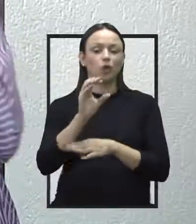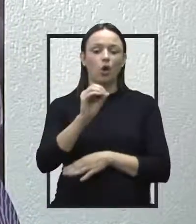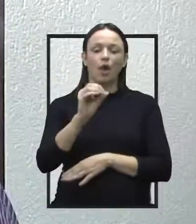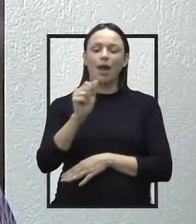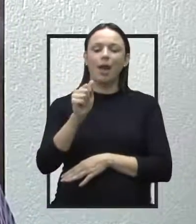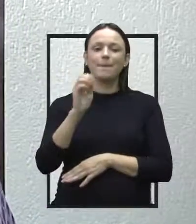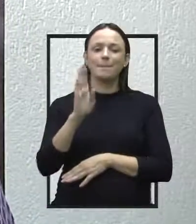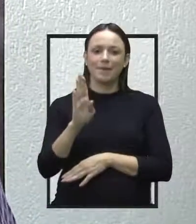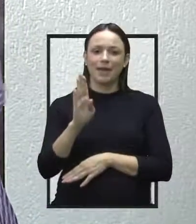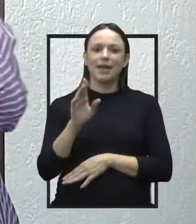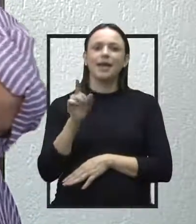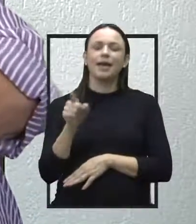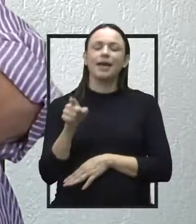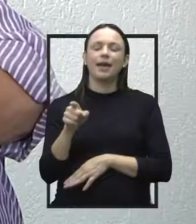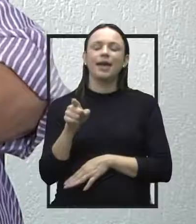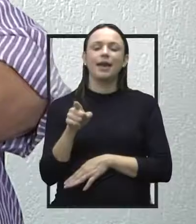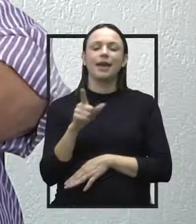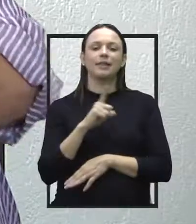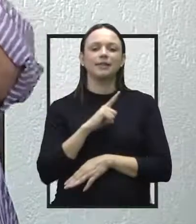tem outras